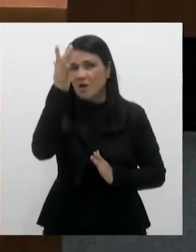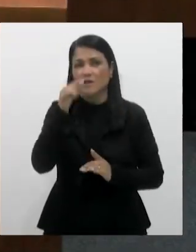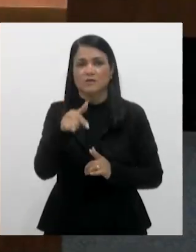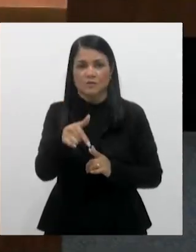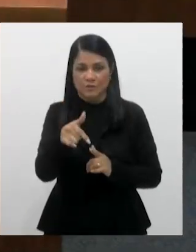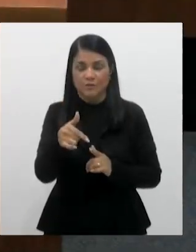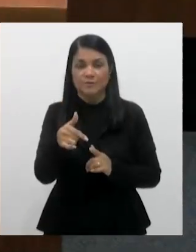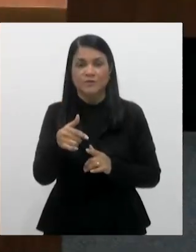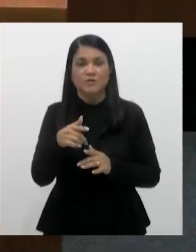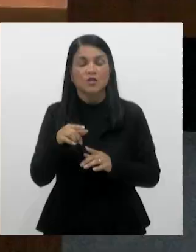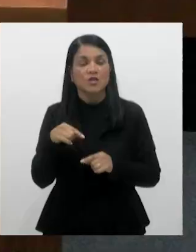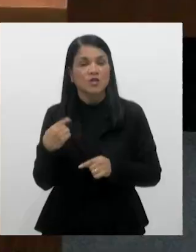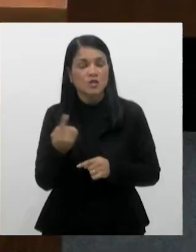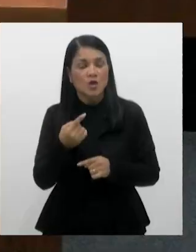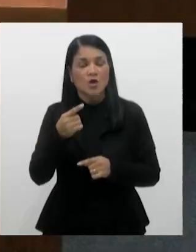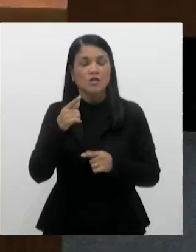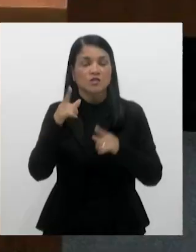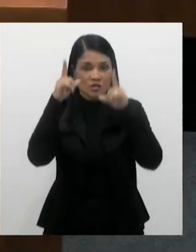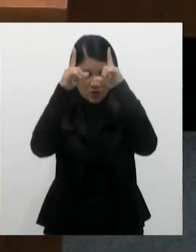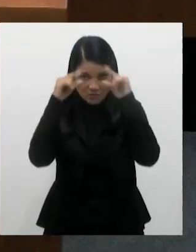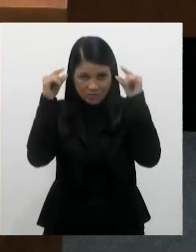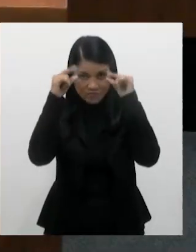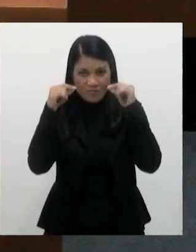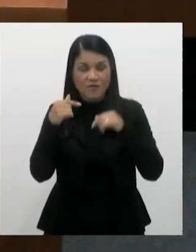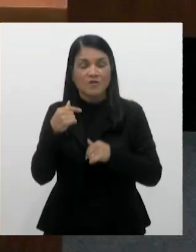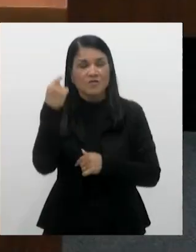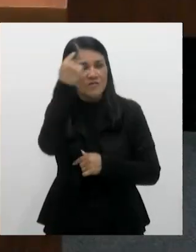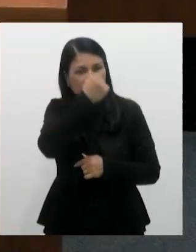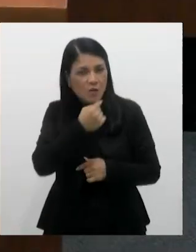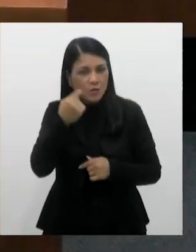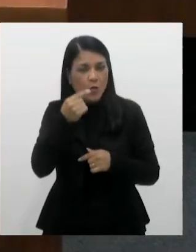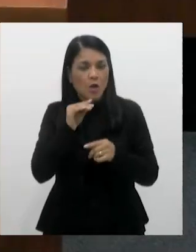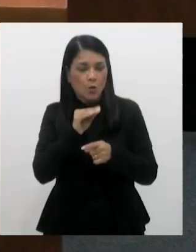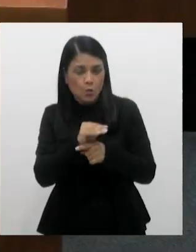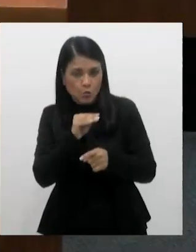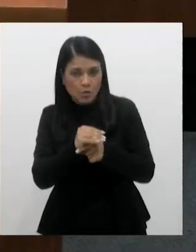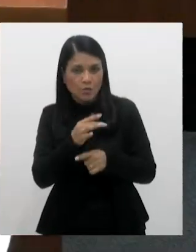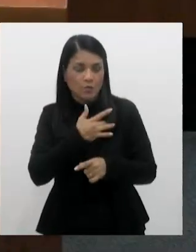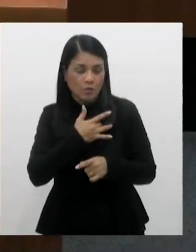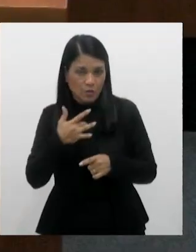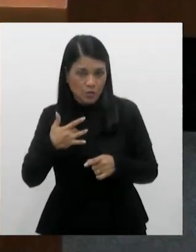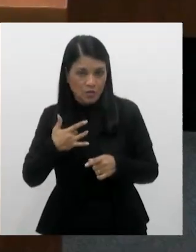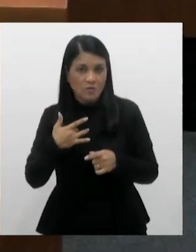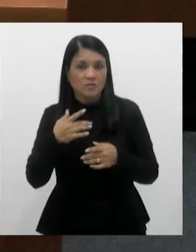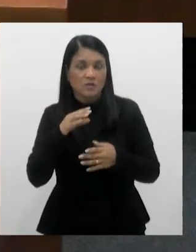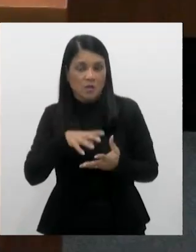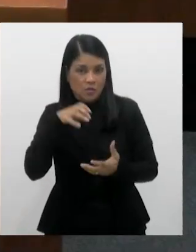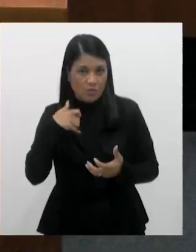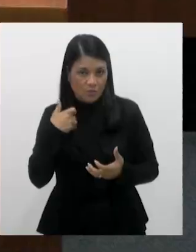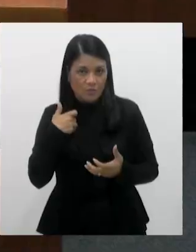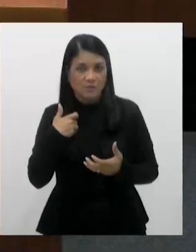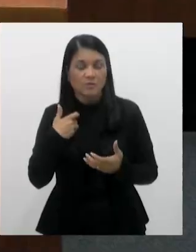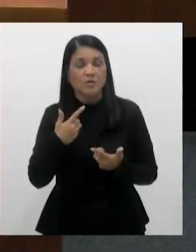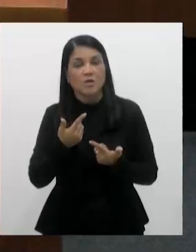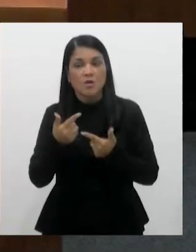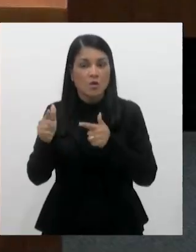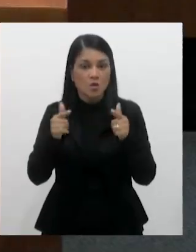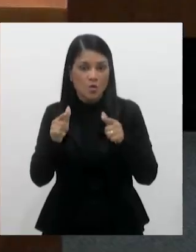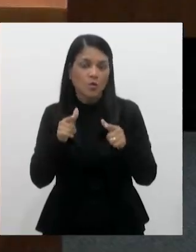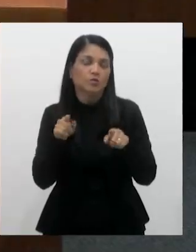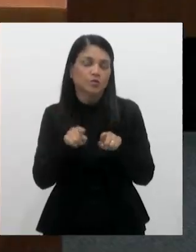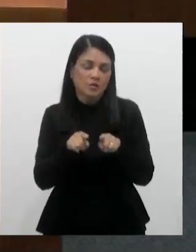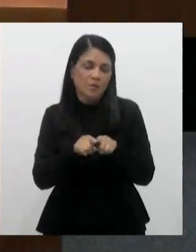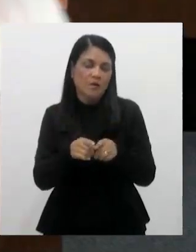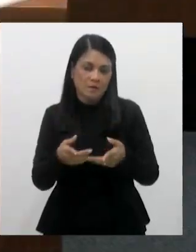gente que está ali 24 horas cuidando desse idoso, que é o caso da enfermagem e também de outros, como a ocupação, que são os cuidadores.